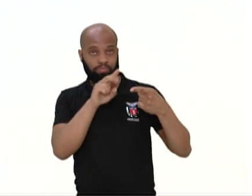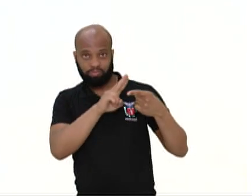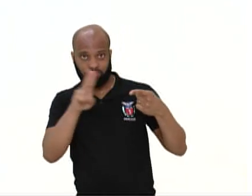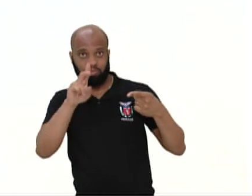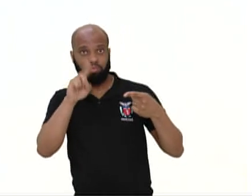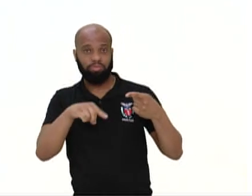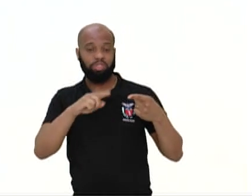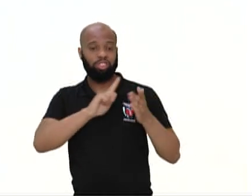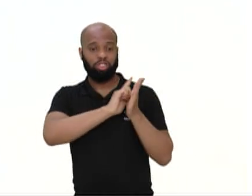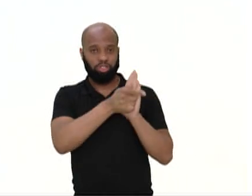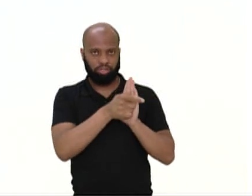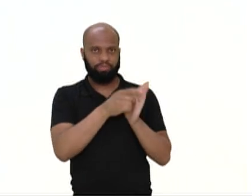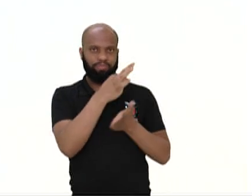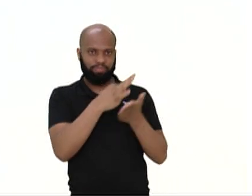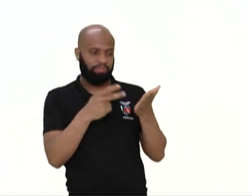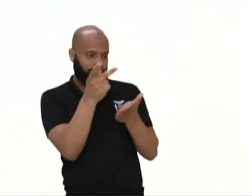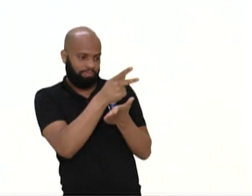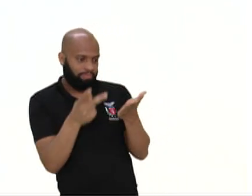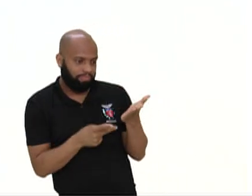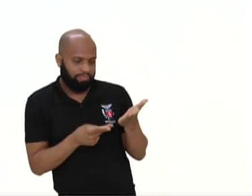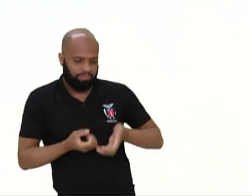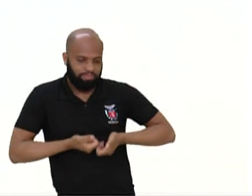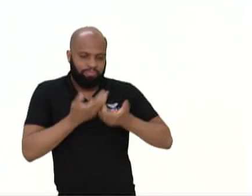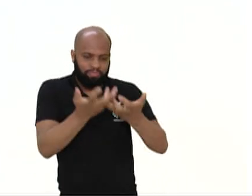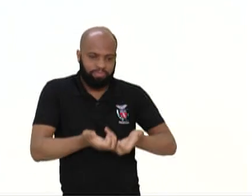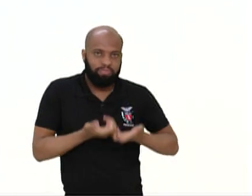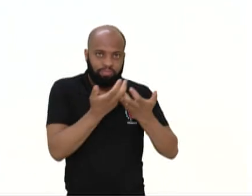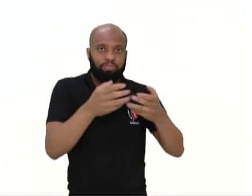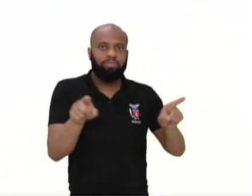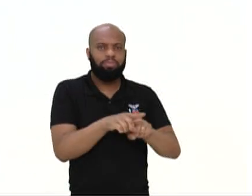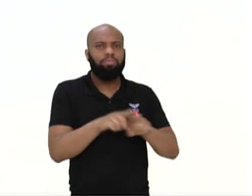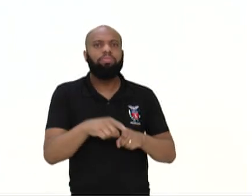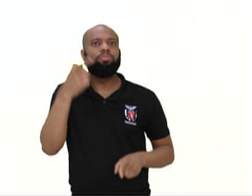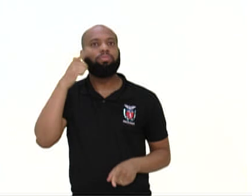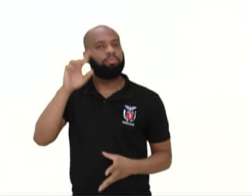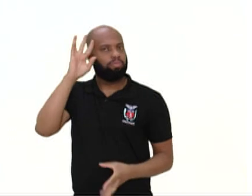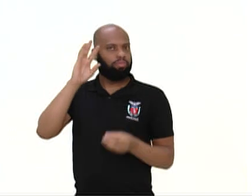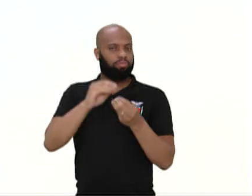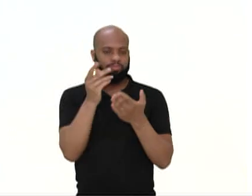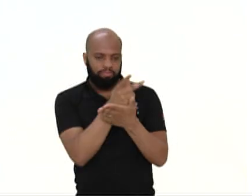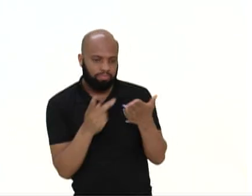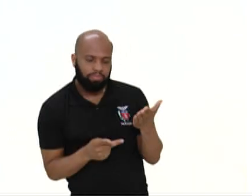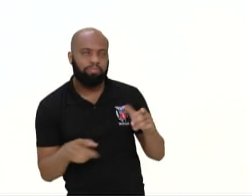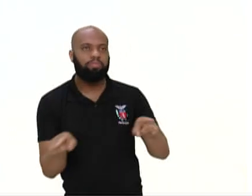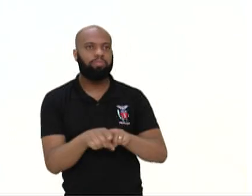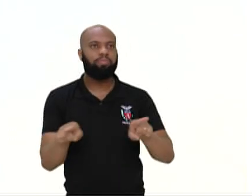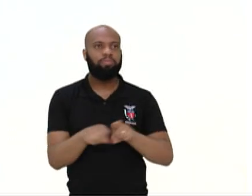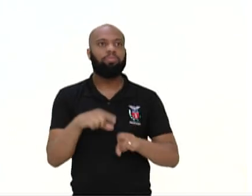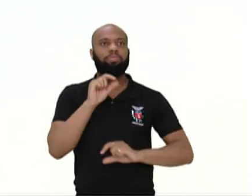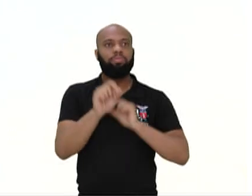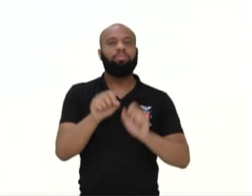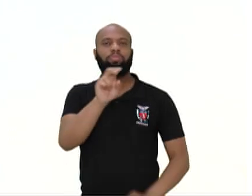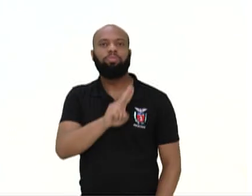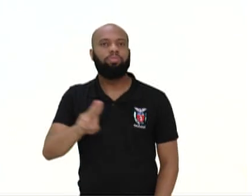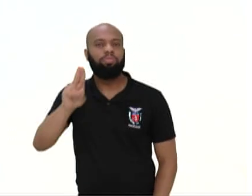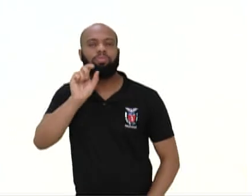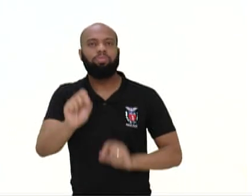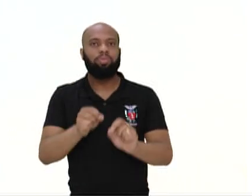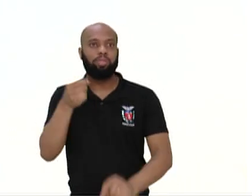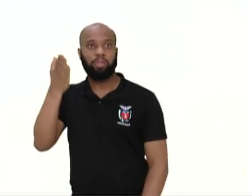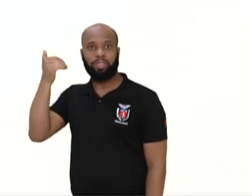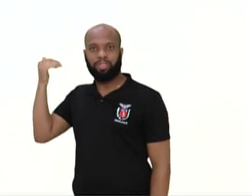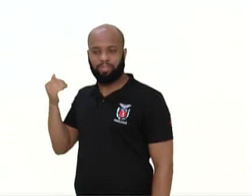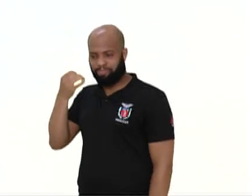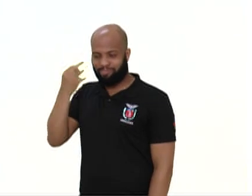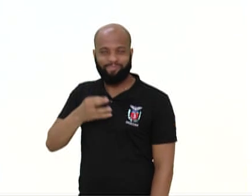poema, interpretação do poema passatempo, empleo del pretérito imperfecto